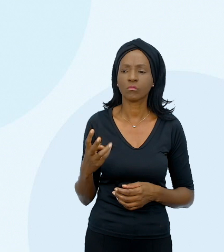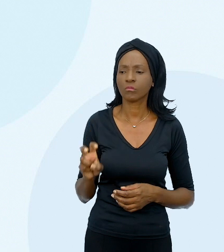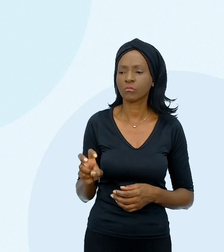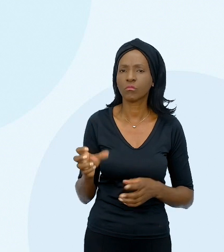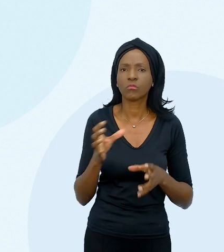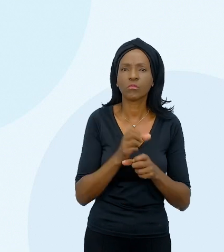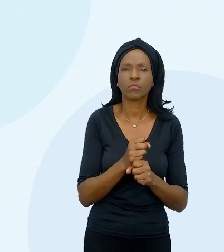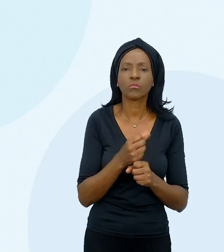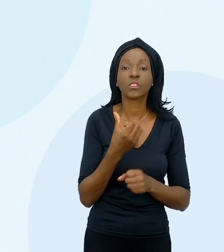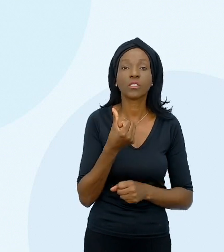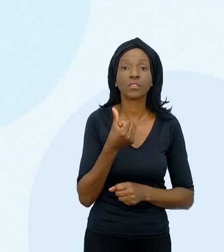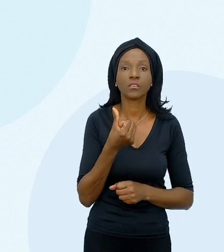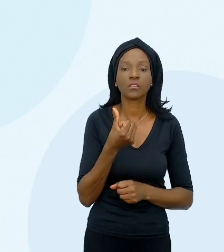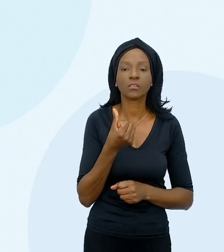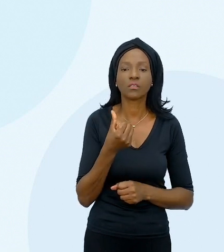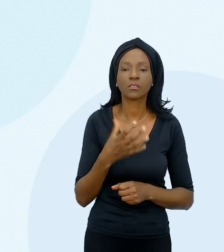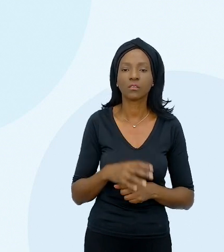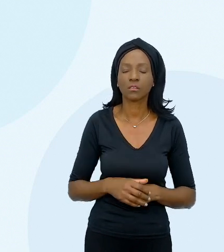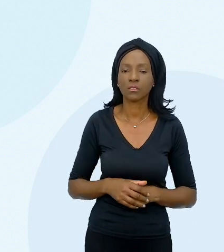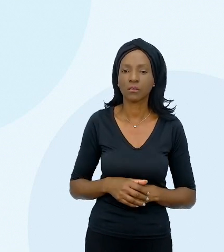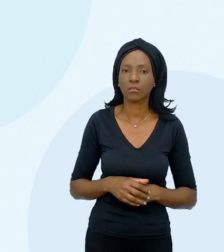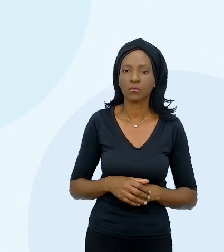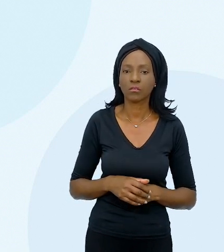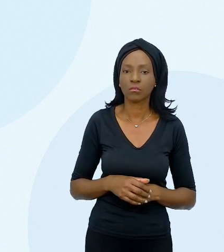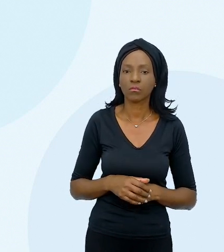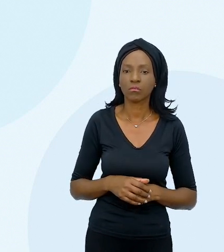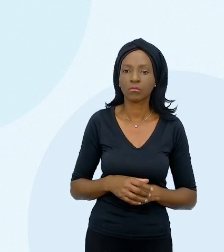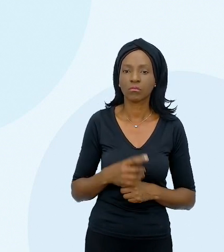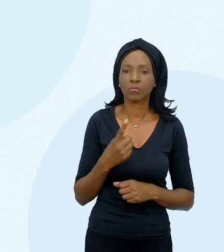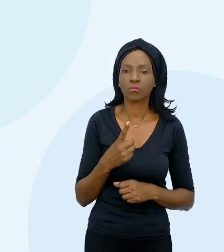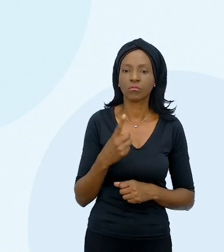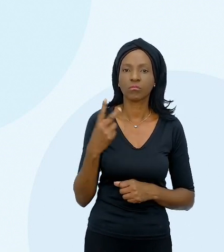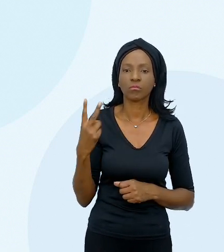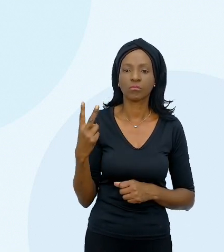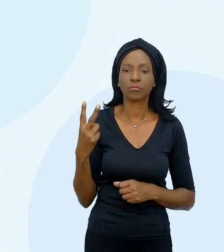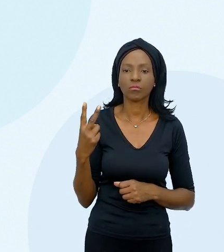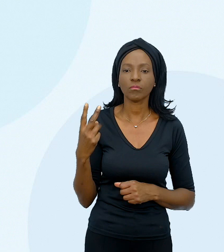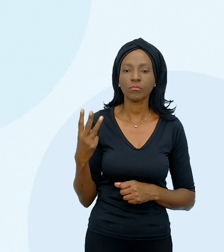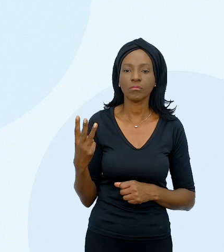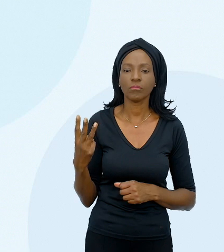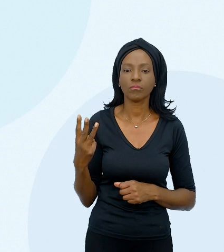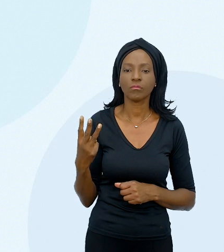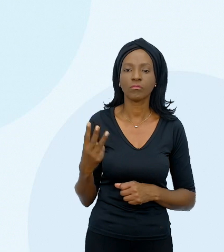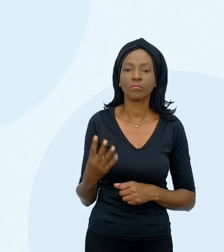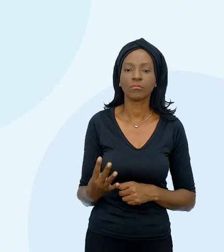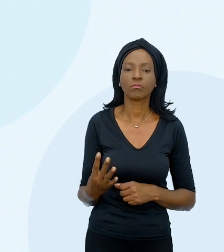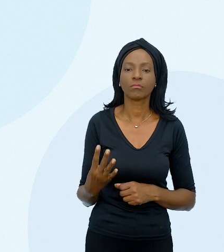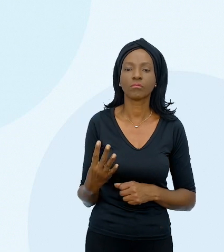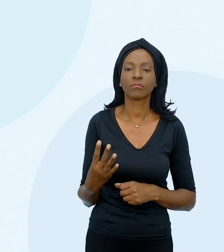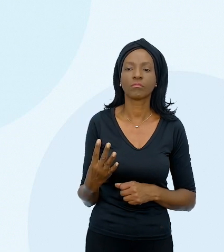6, né? 1, 2, vamos numerar. 7. 7.